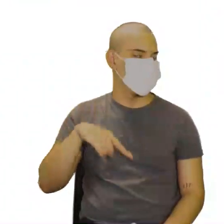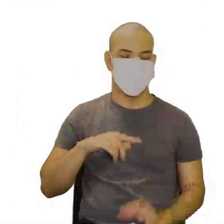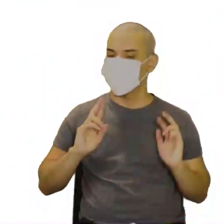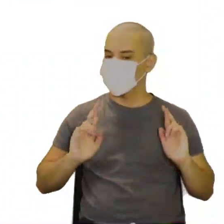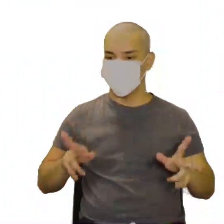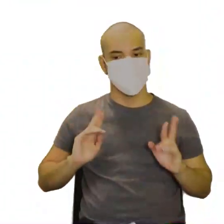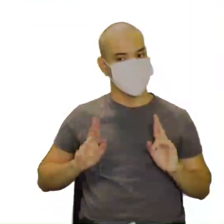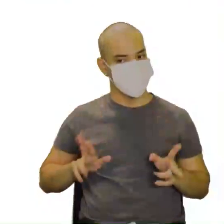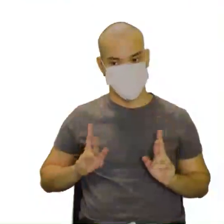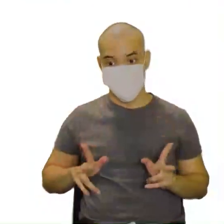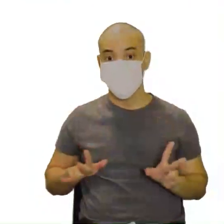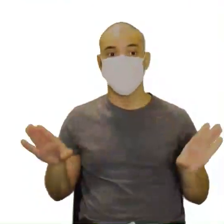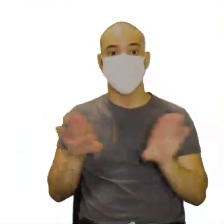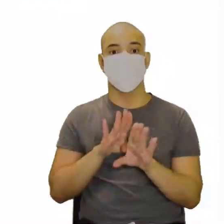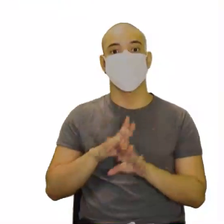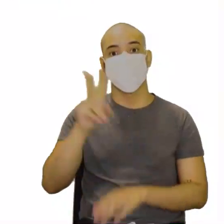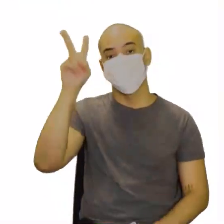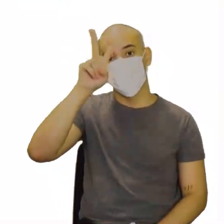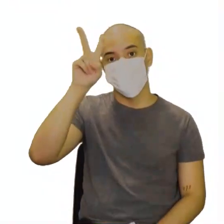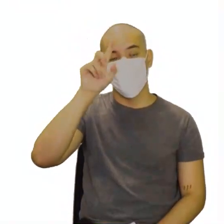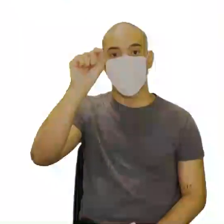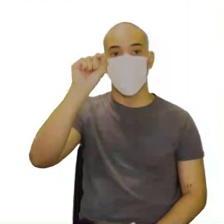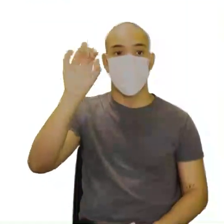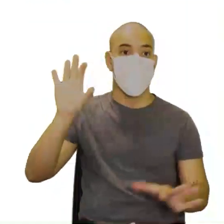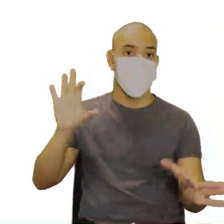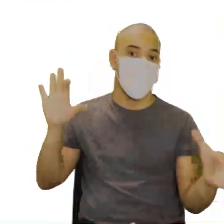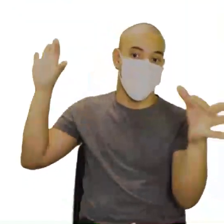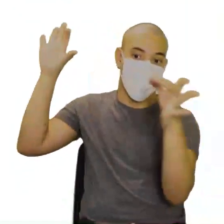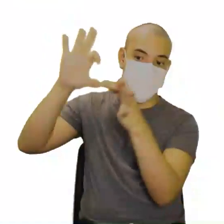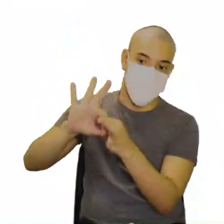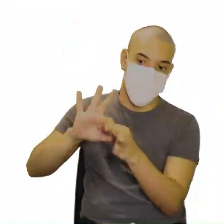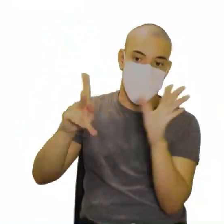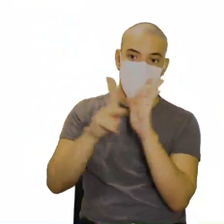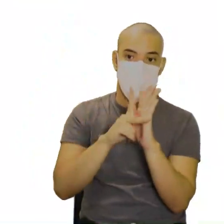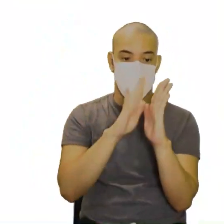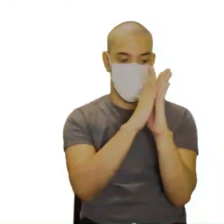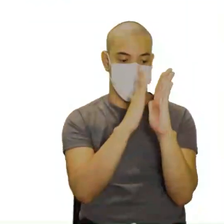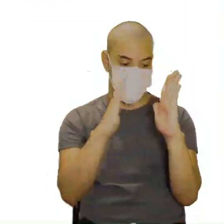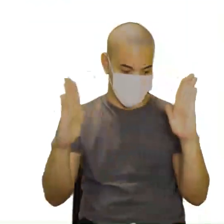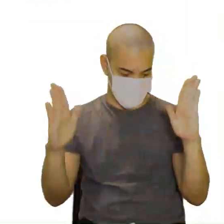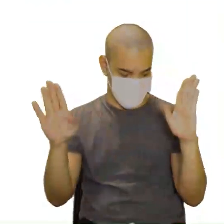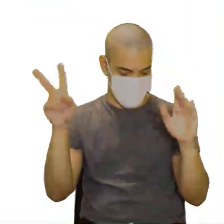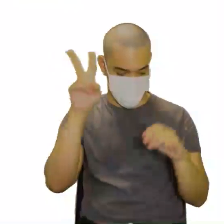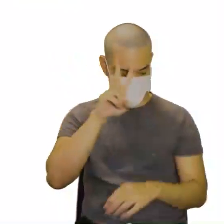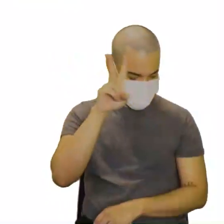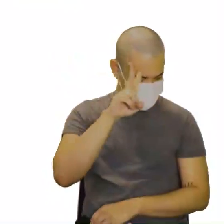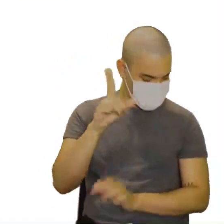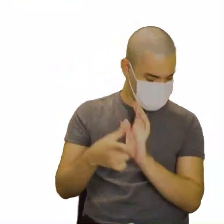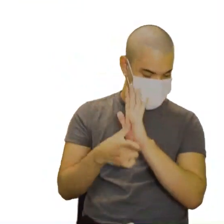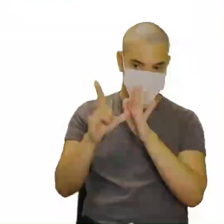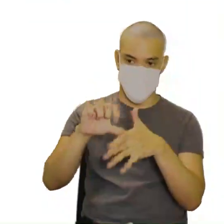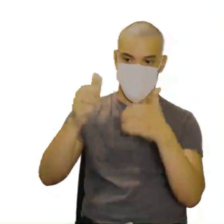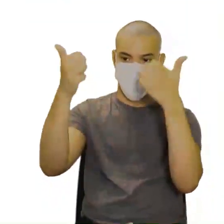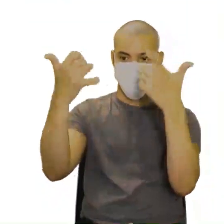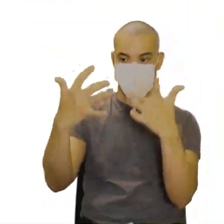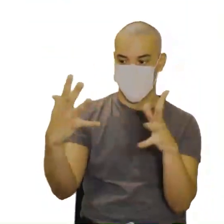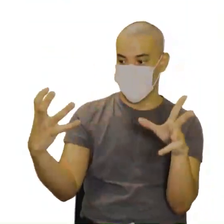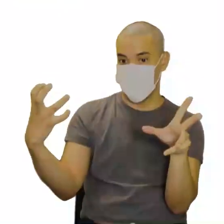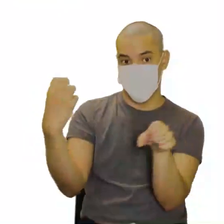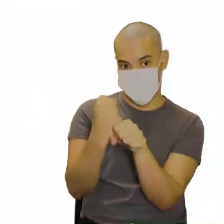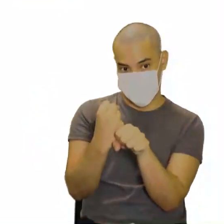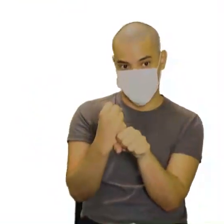descartar aqui. Vamos lembrar da nossa associação em série. Na associação em série, a gente soma